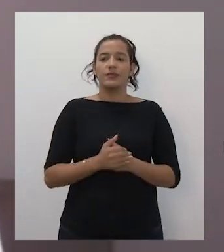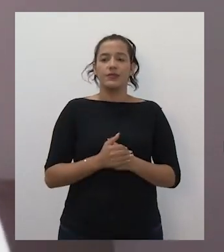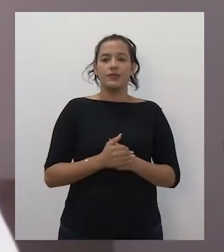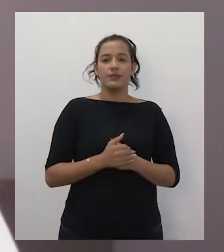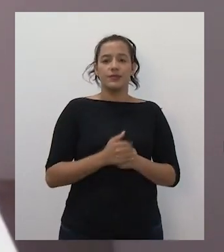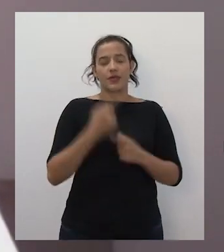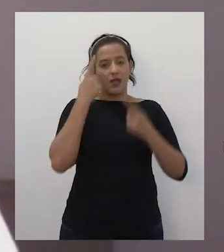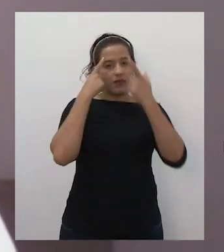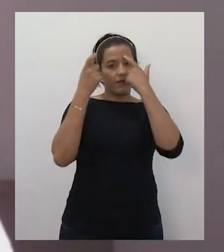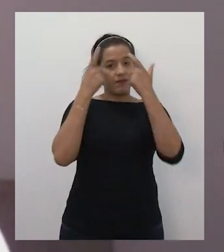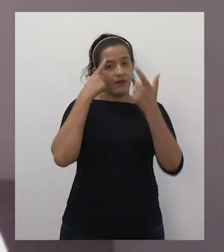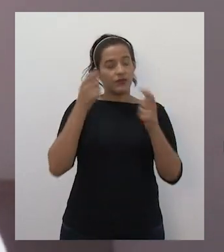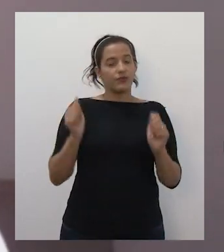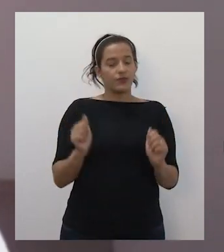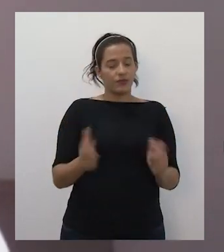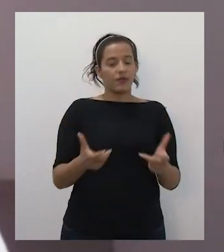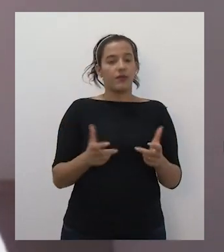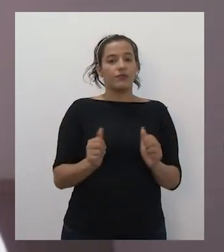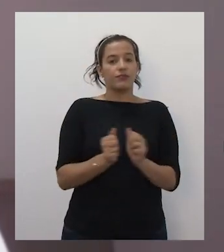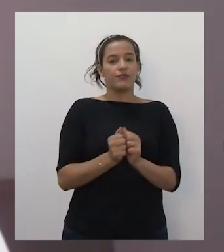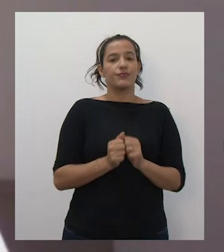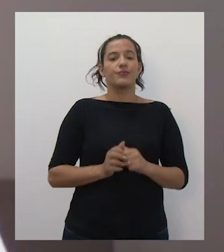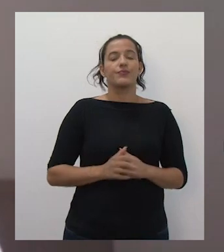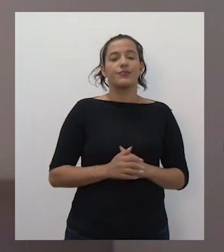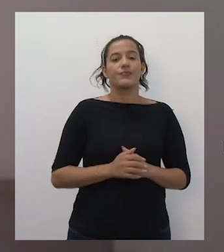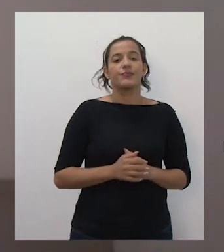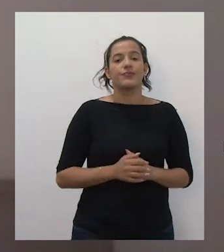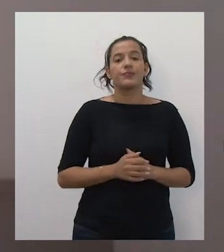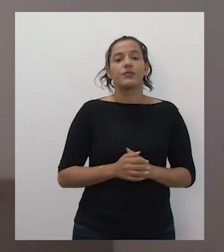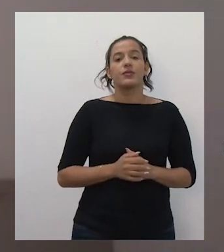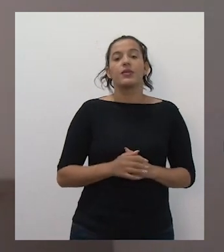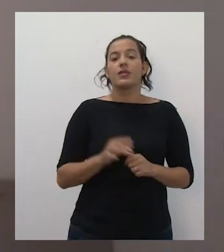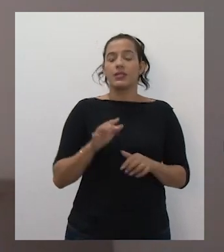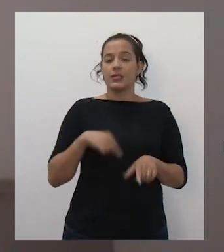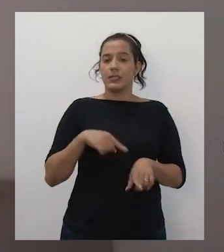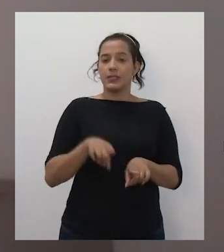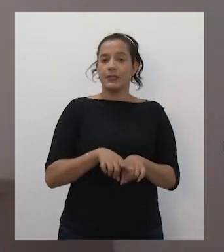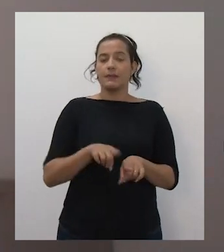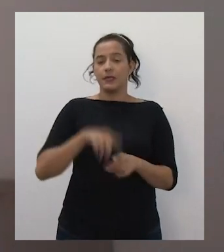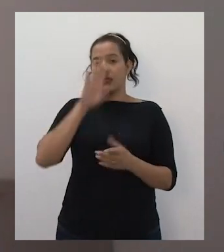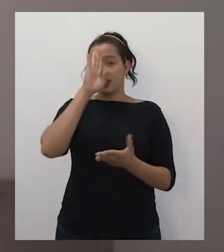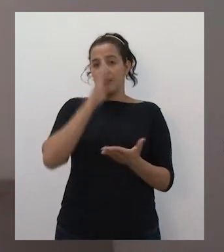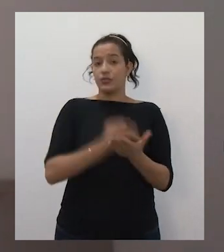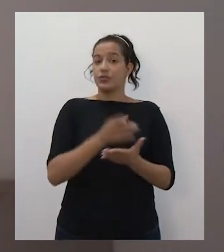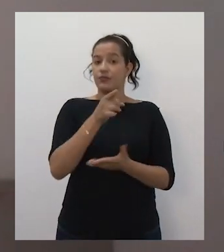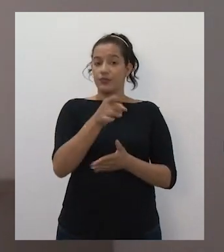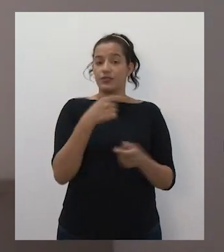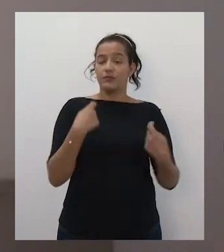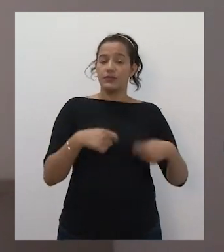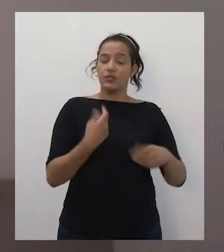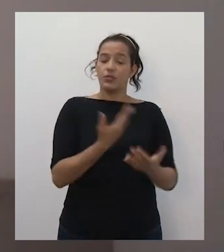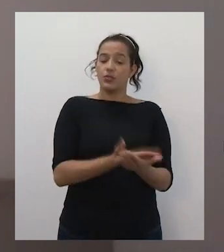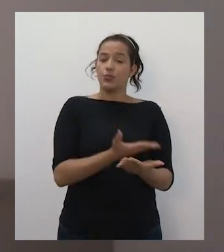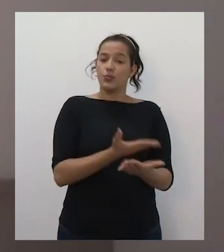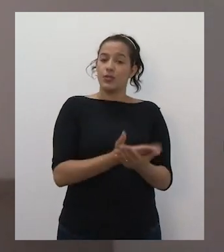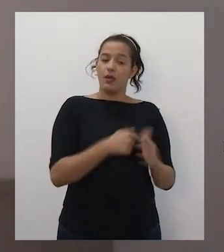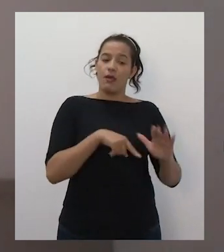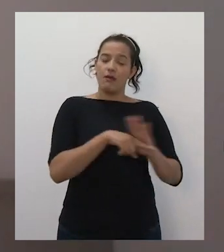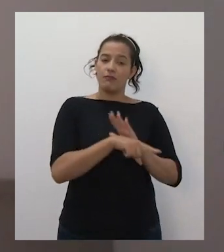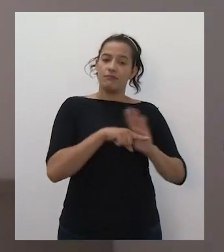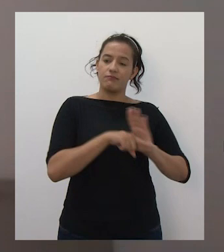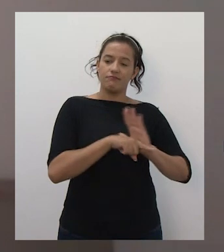suas invenções. E para isso, acredito que você também tenha que pesquisar muito, né? Que você